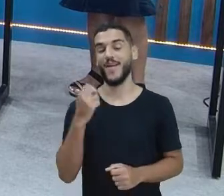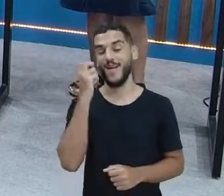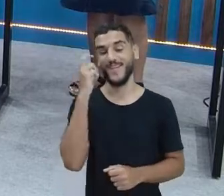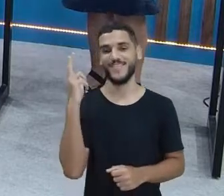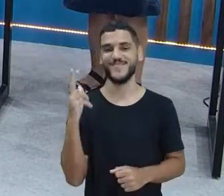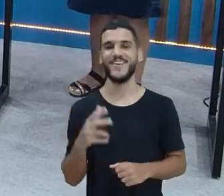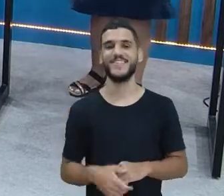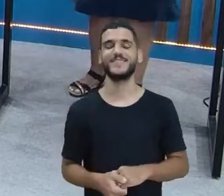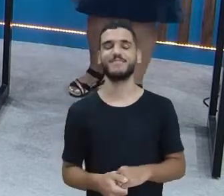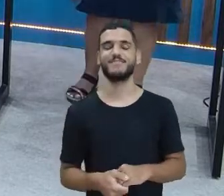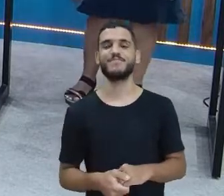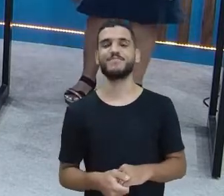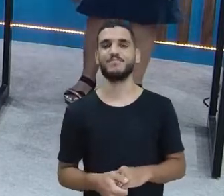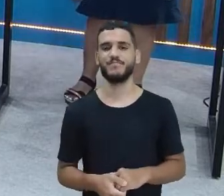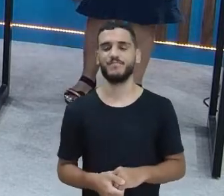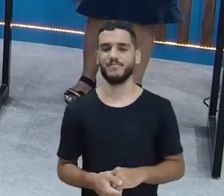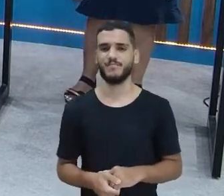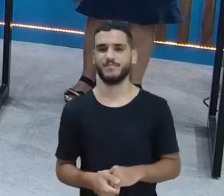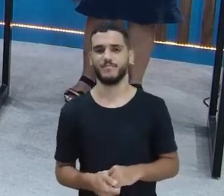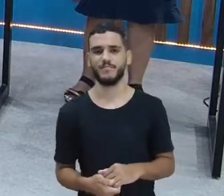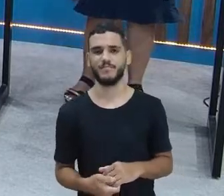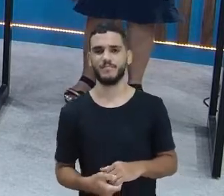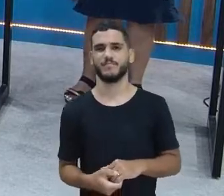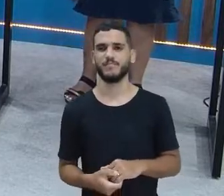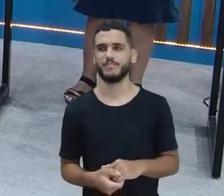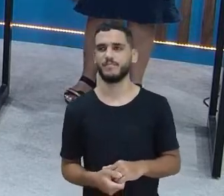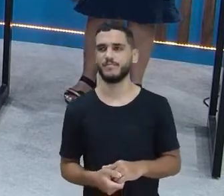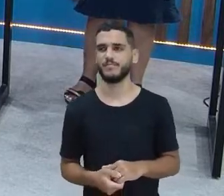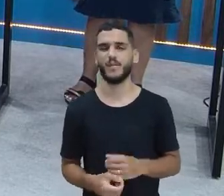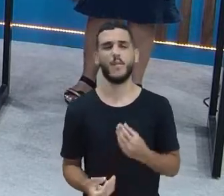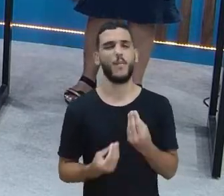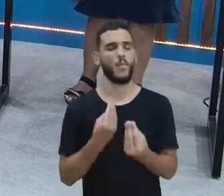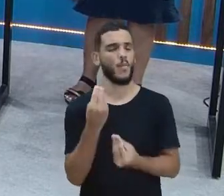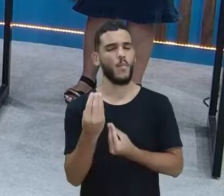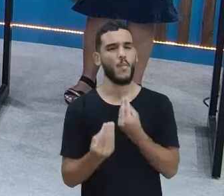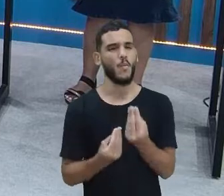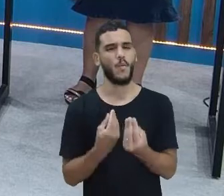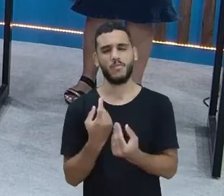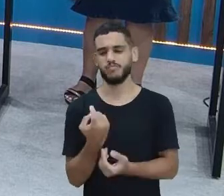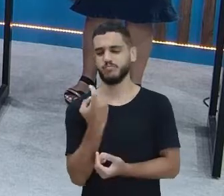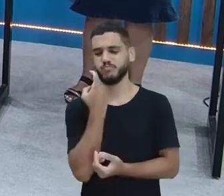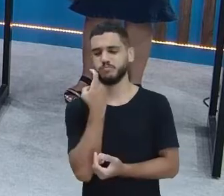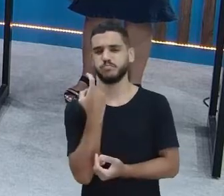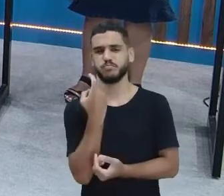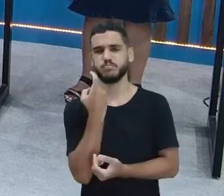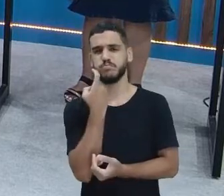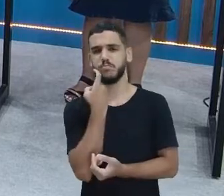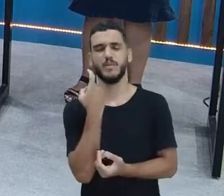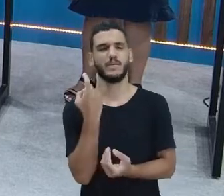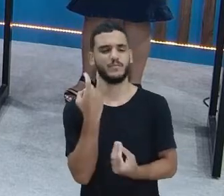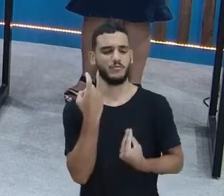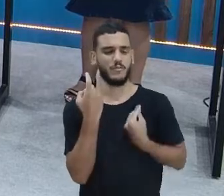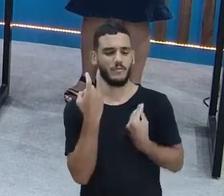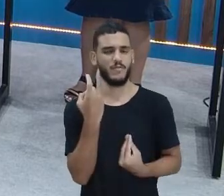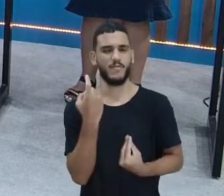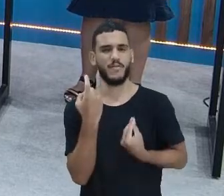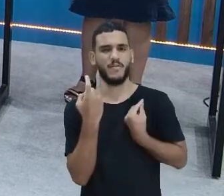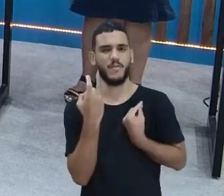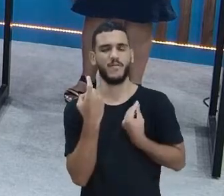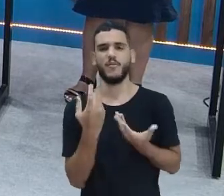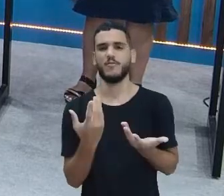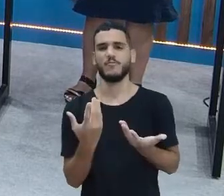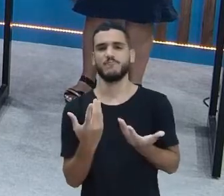ver o peixe? Vamos. Como pode o peixe vivo viver fora d'água fria?